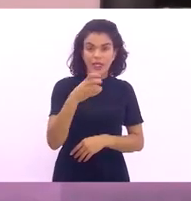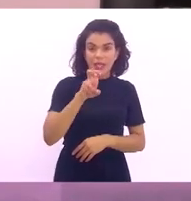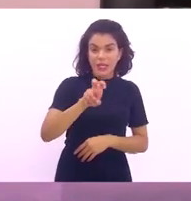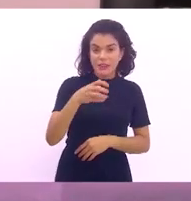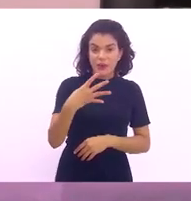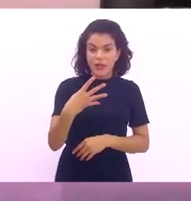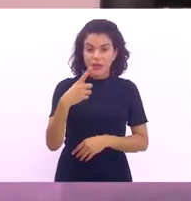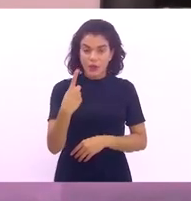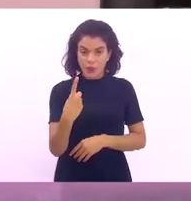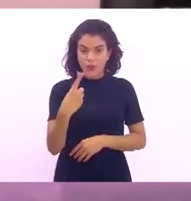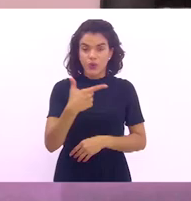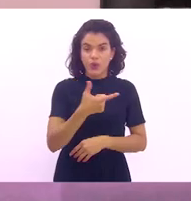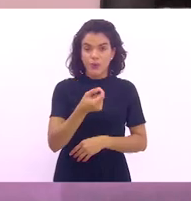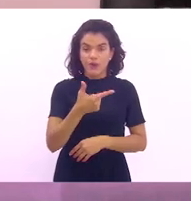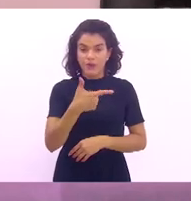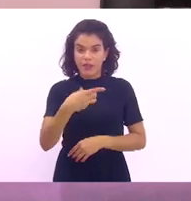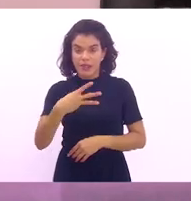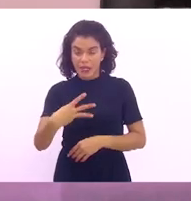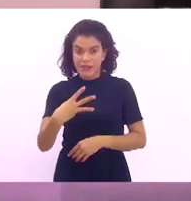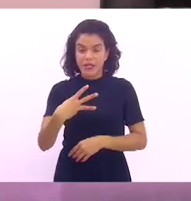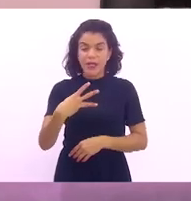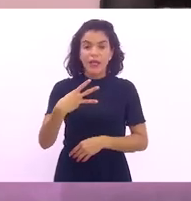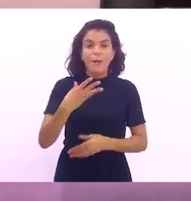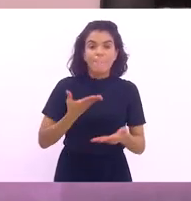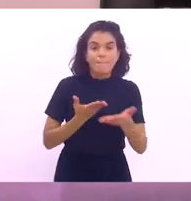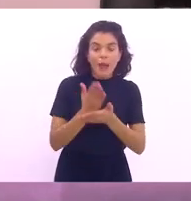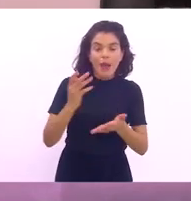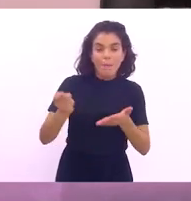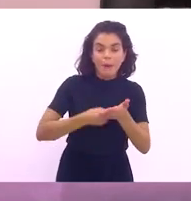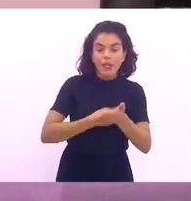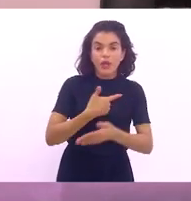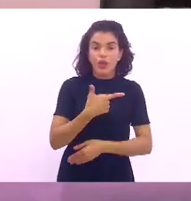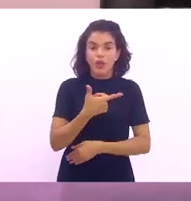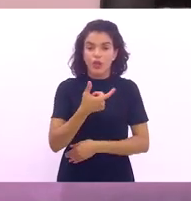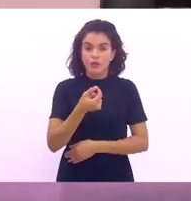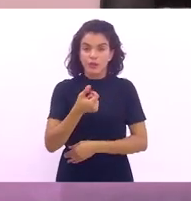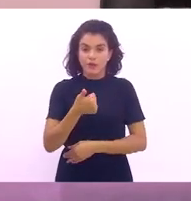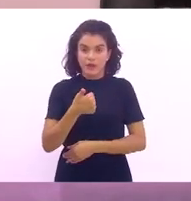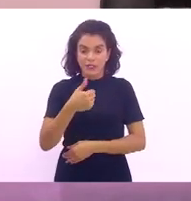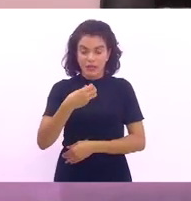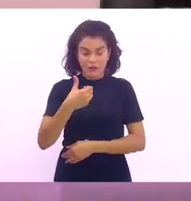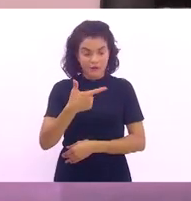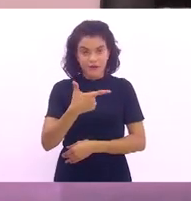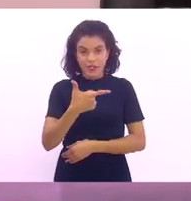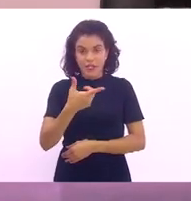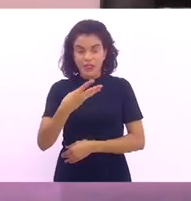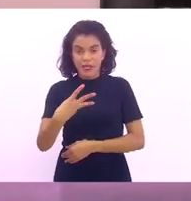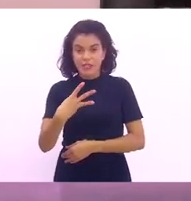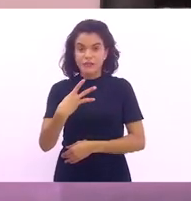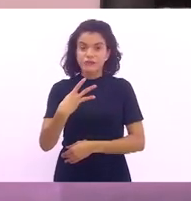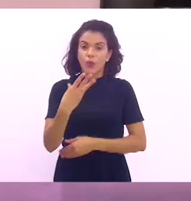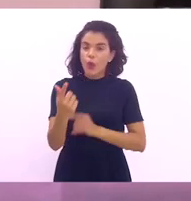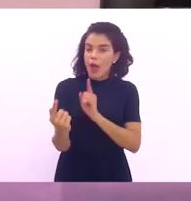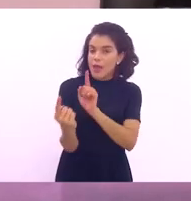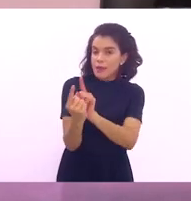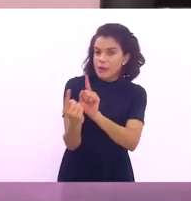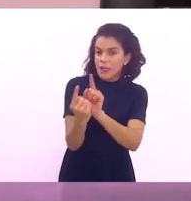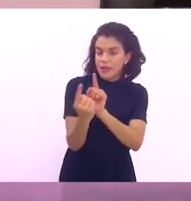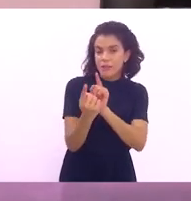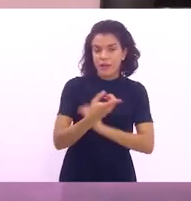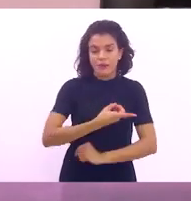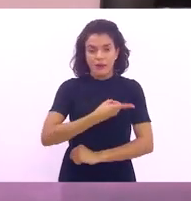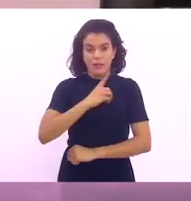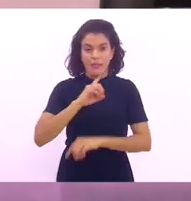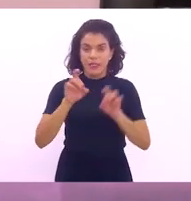de 23 sancionado em abril de 2023 determina o funcionamento ininterruptor das